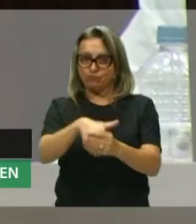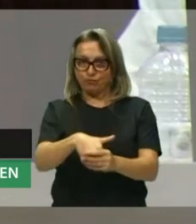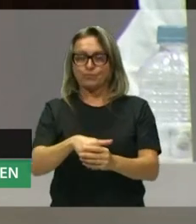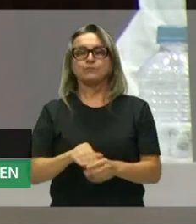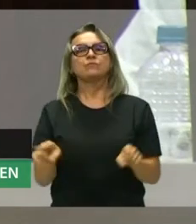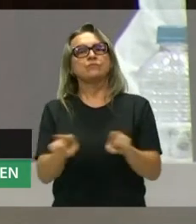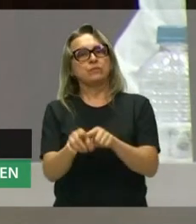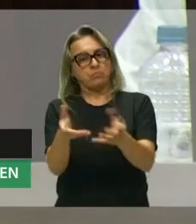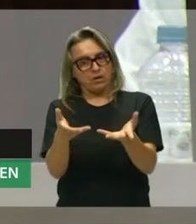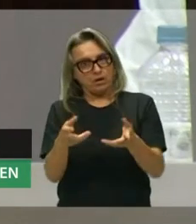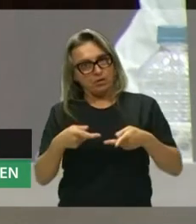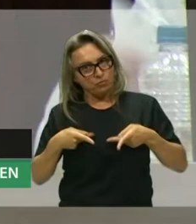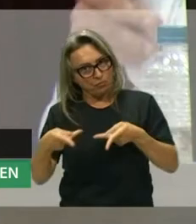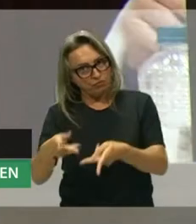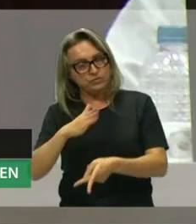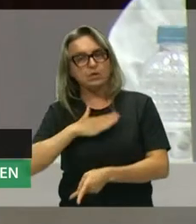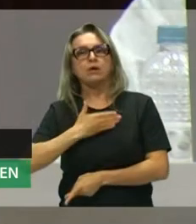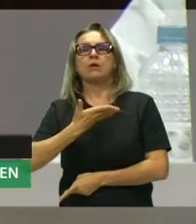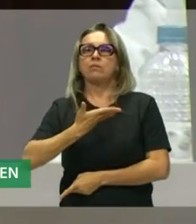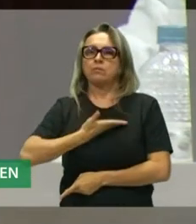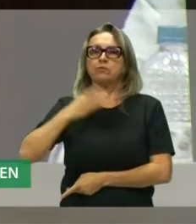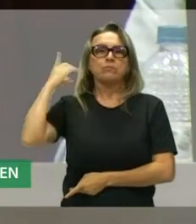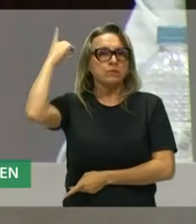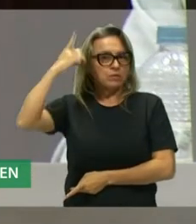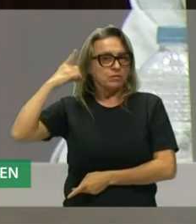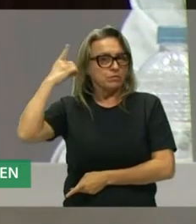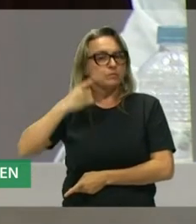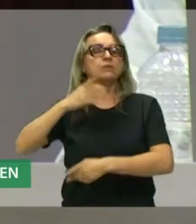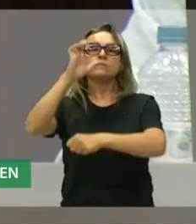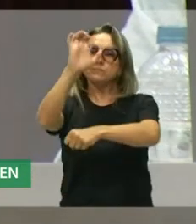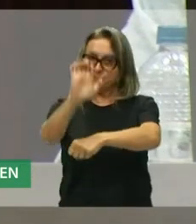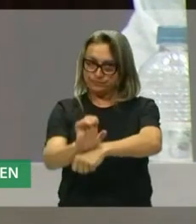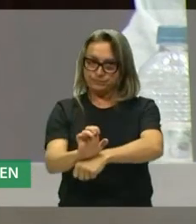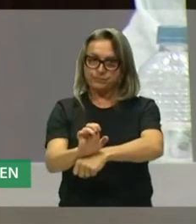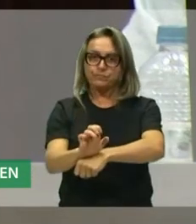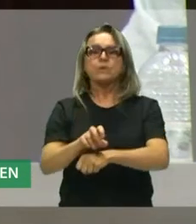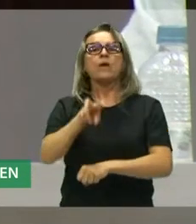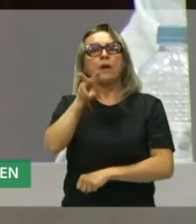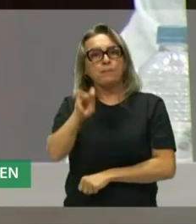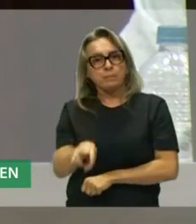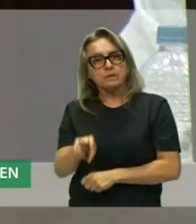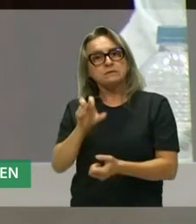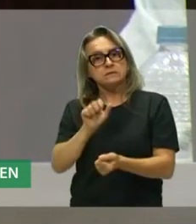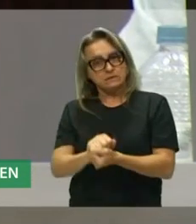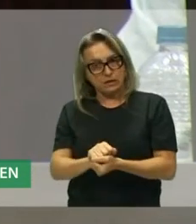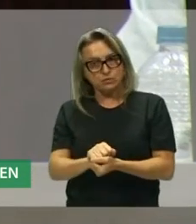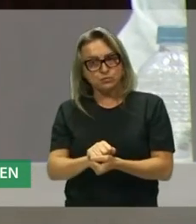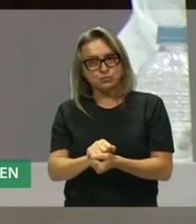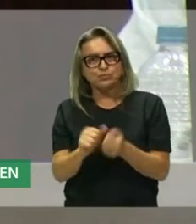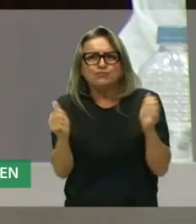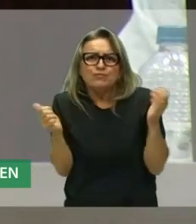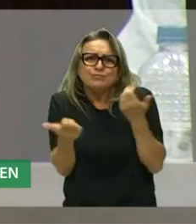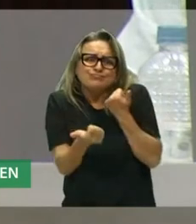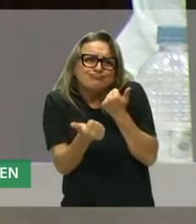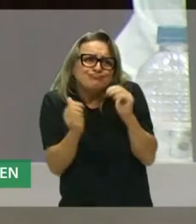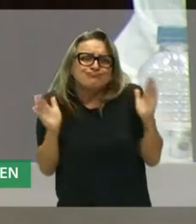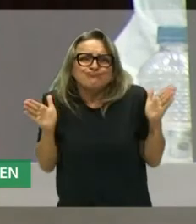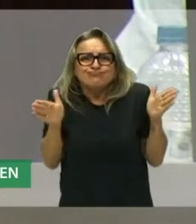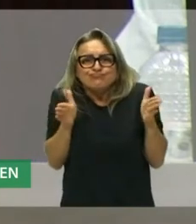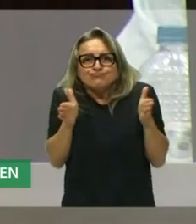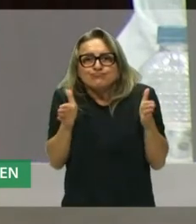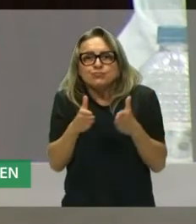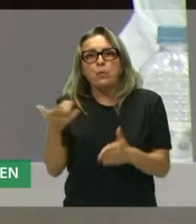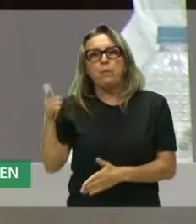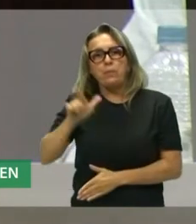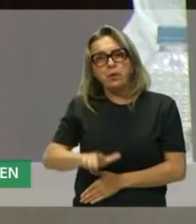deputado Onir Mocelin, deputado estadual, para que viesse tomar assento aqui conosco. Nós vamos nos apertar aqui para que o senhor